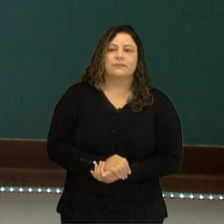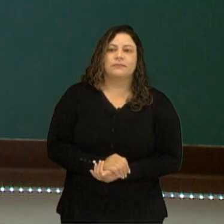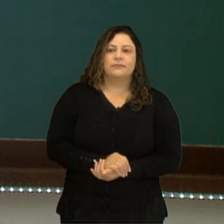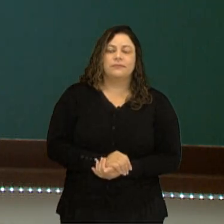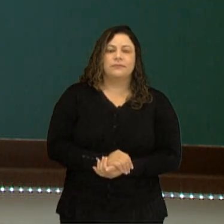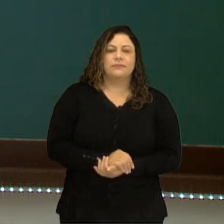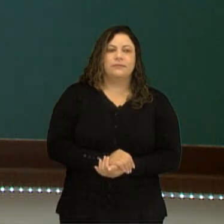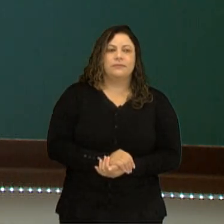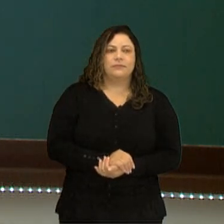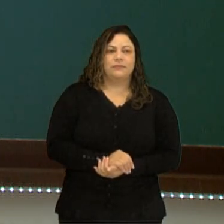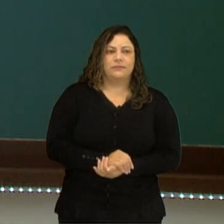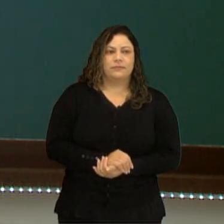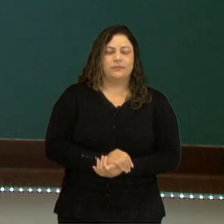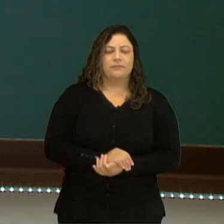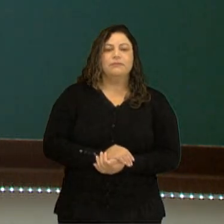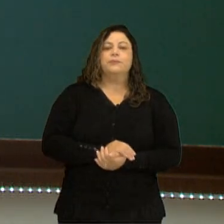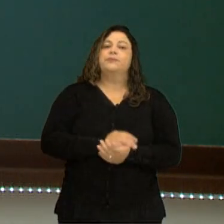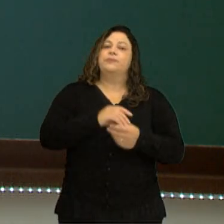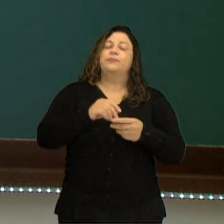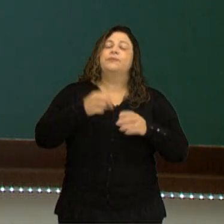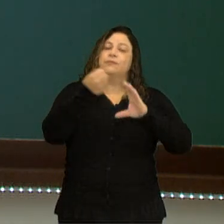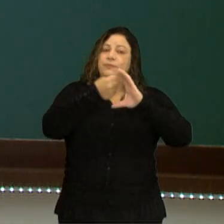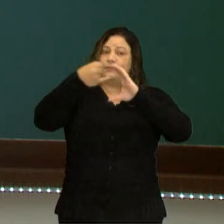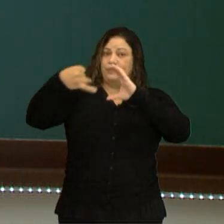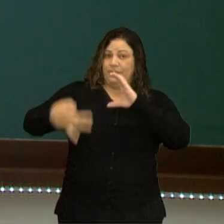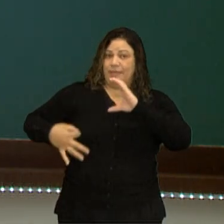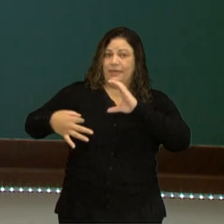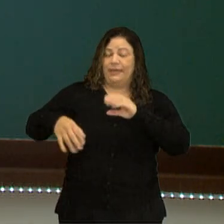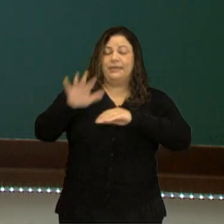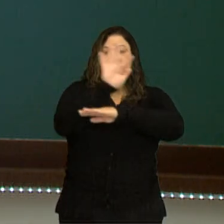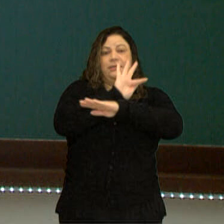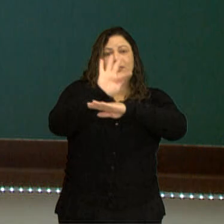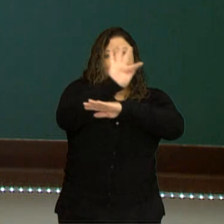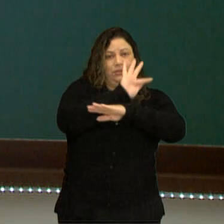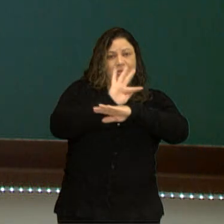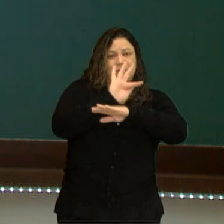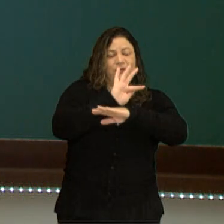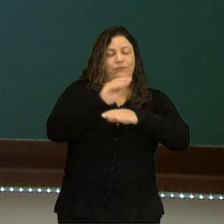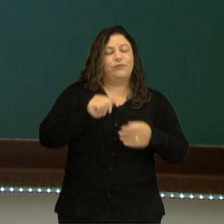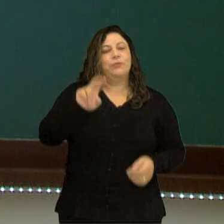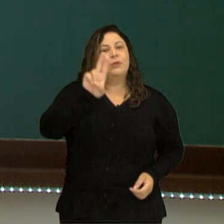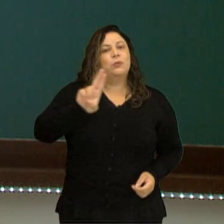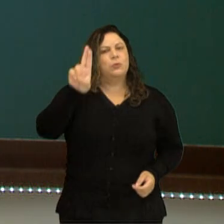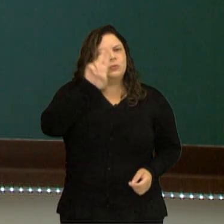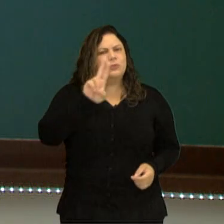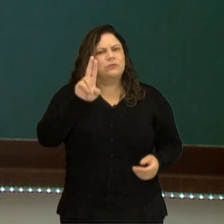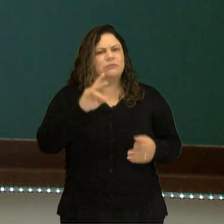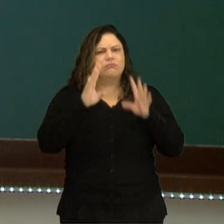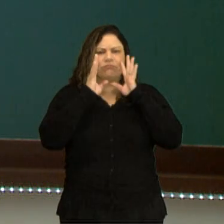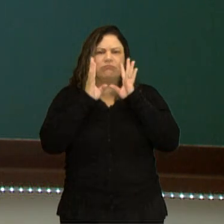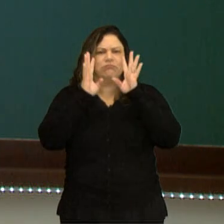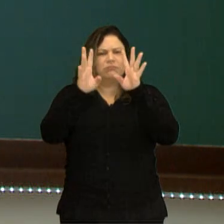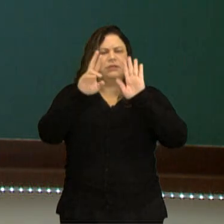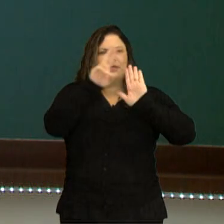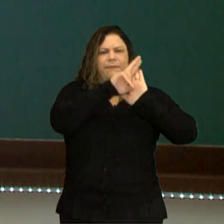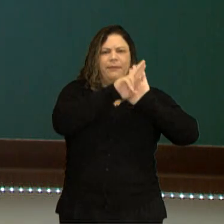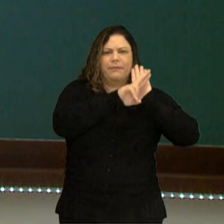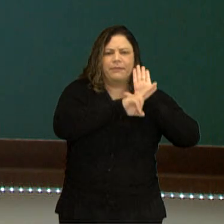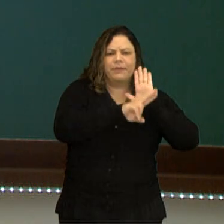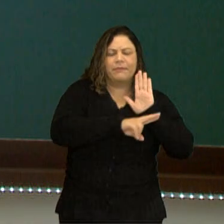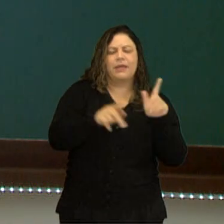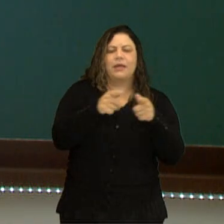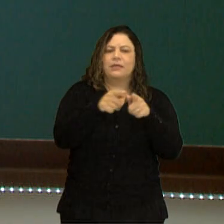Linguagem formal e informal, características da linguagem formal. Utilização atentas das normas